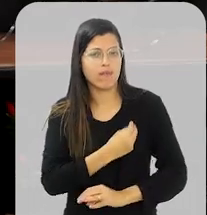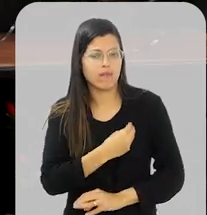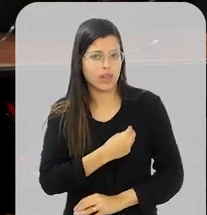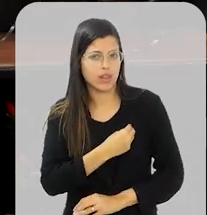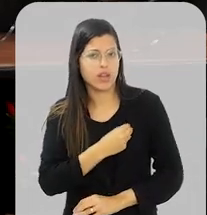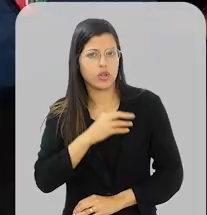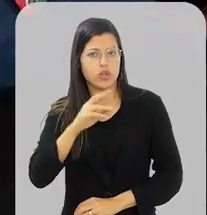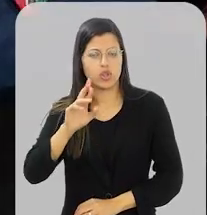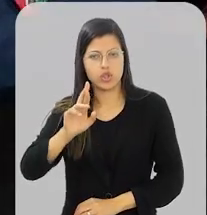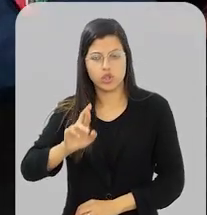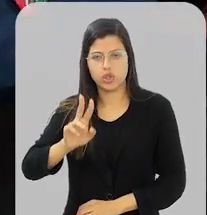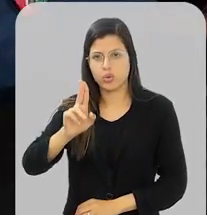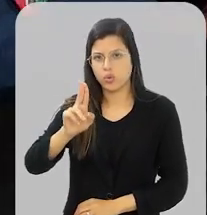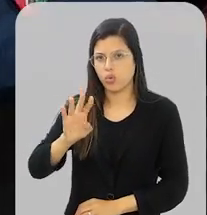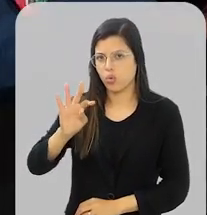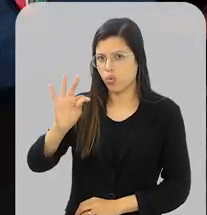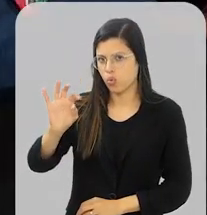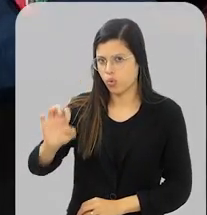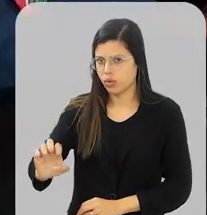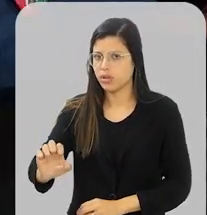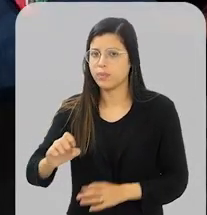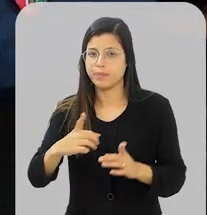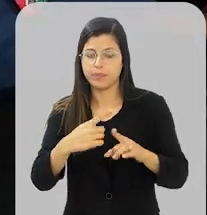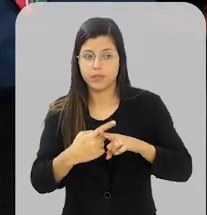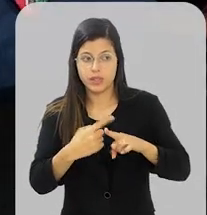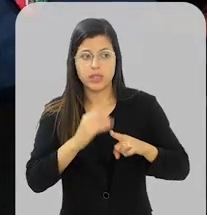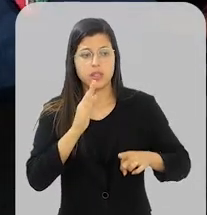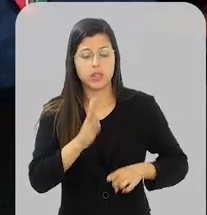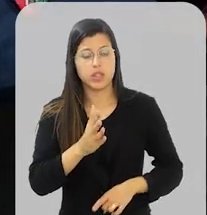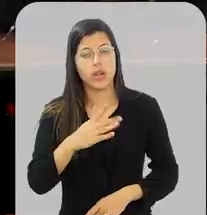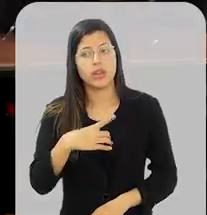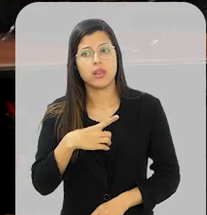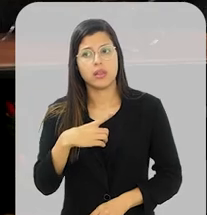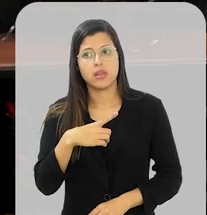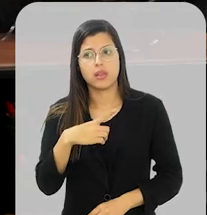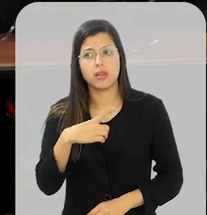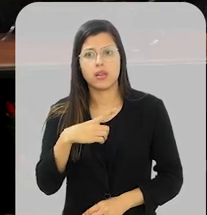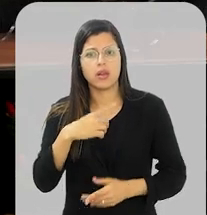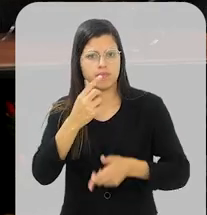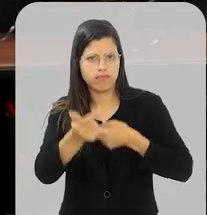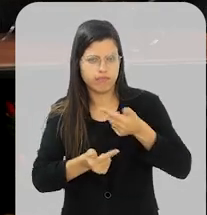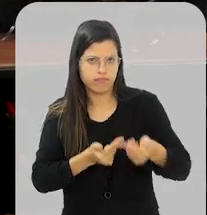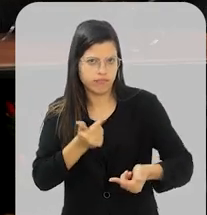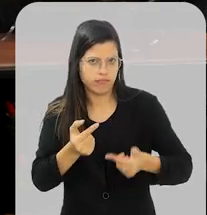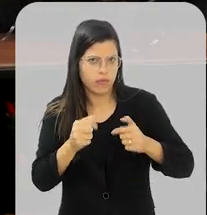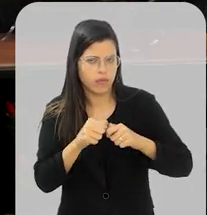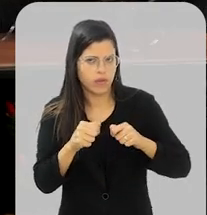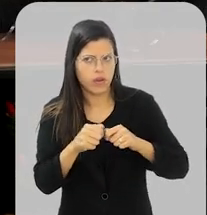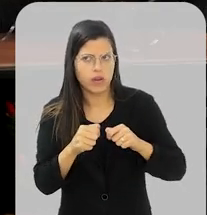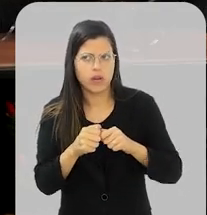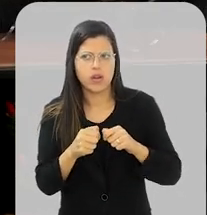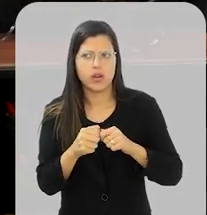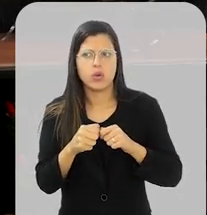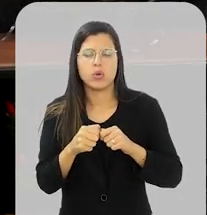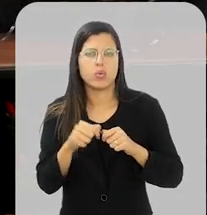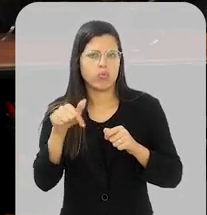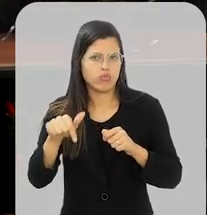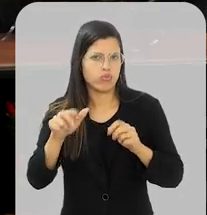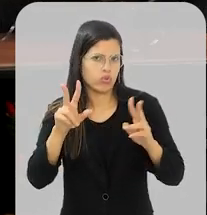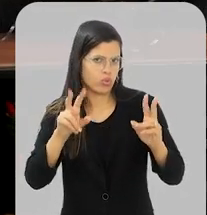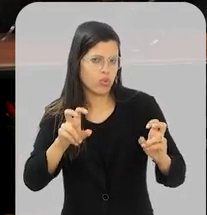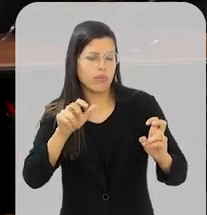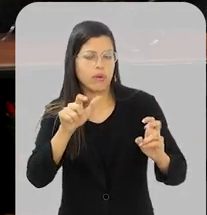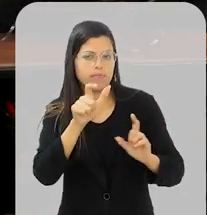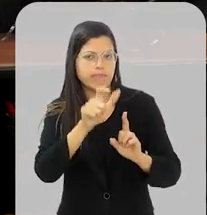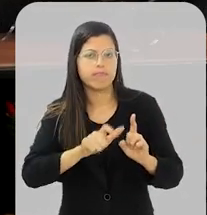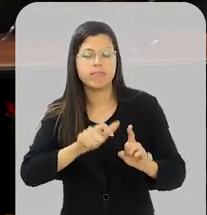Sim, porque, sim. Porque já tem, né, um trabalho sendo feito em relação